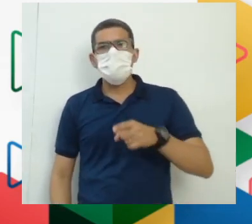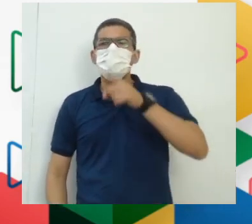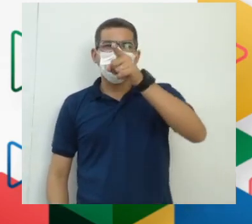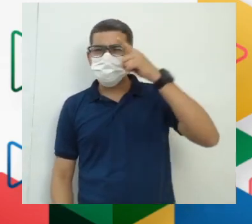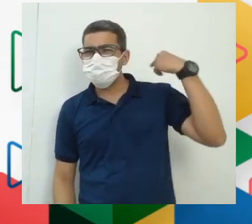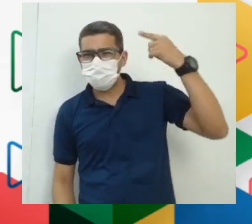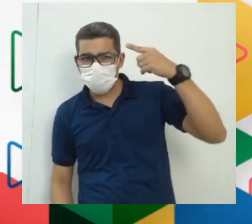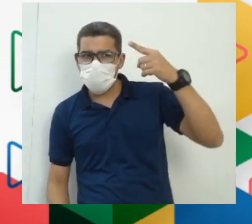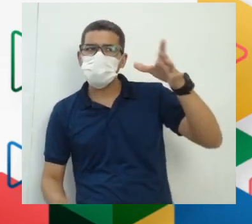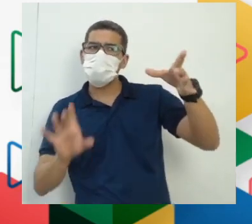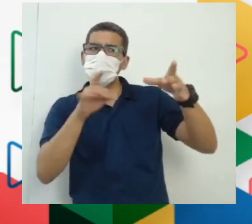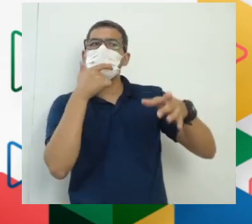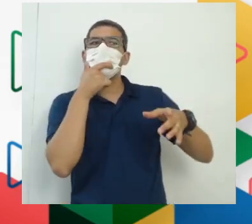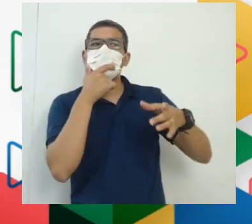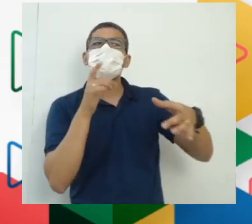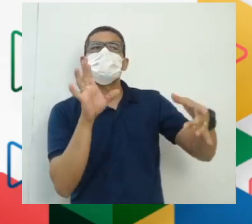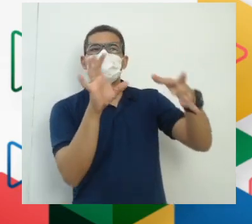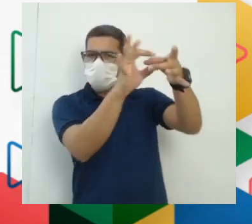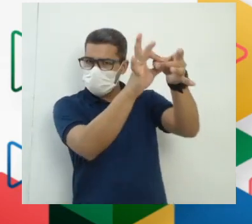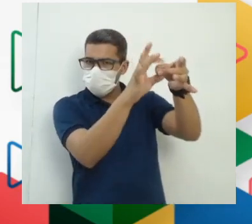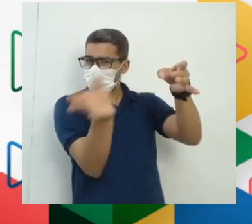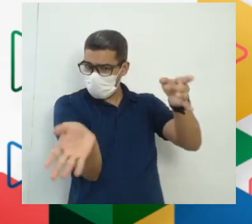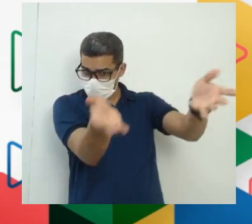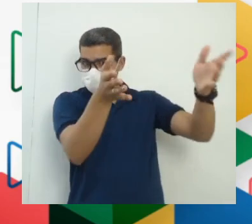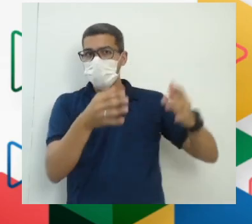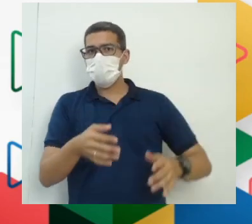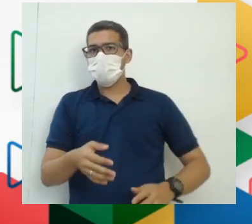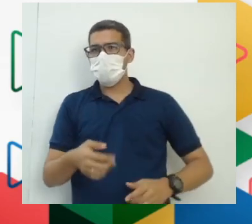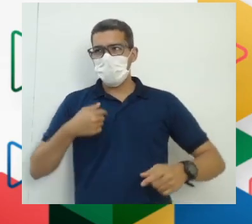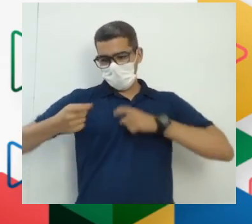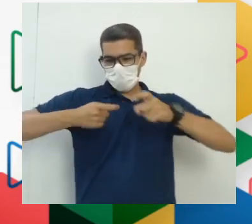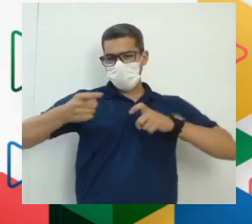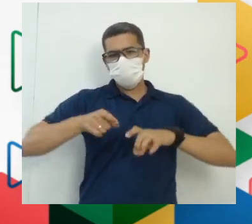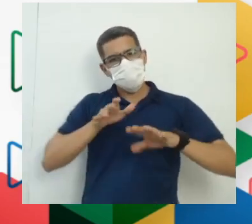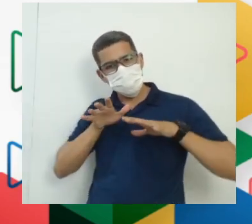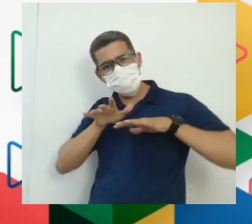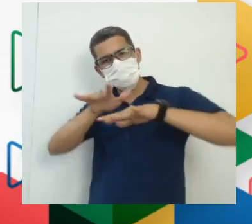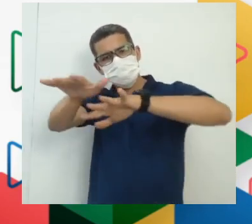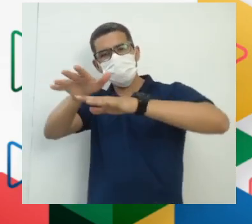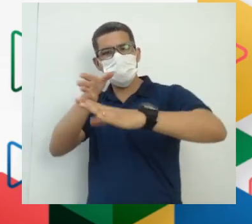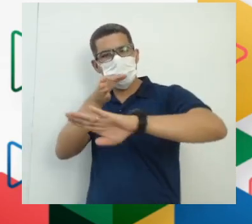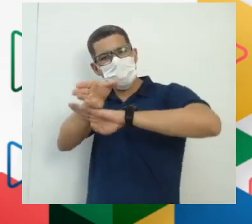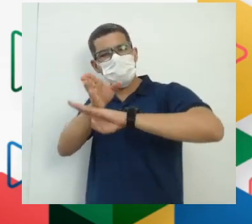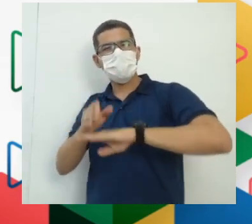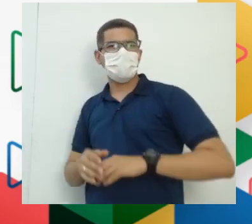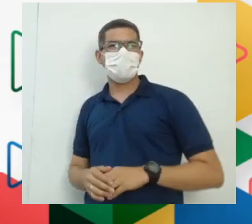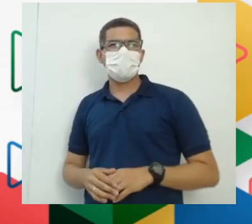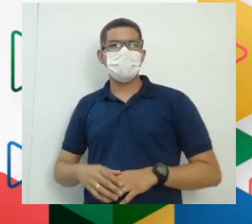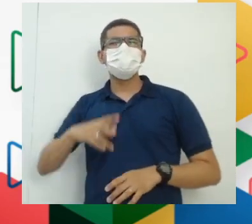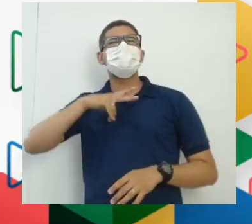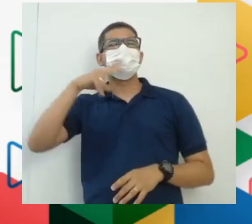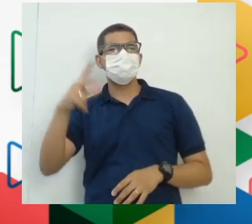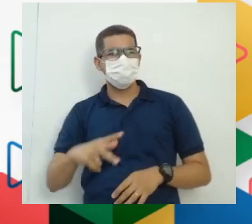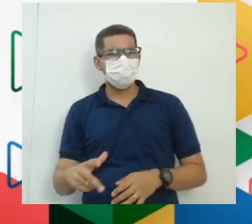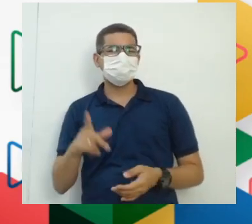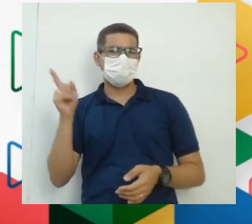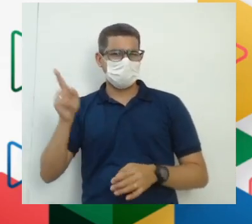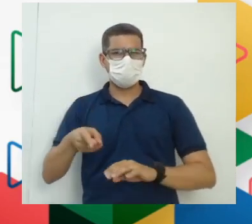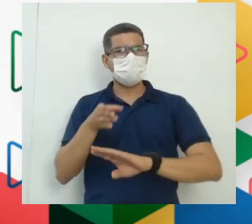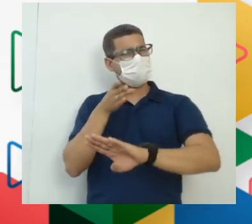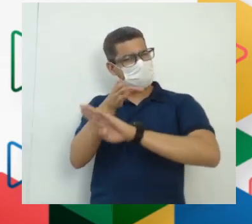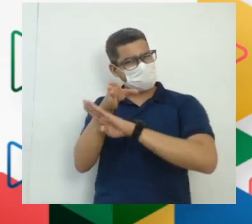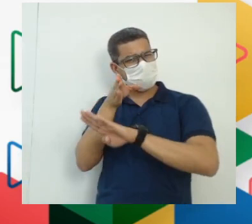que você vai ver o meu exército entrando no seu território. Sendo que para Portugal não era uma prerrogativa possível de